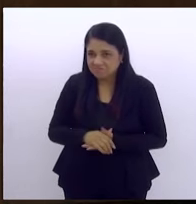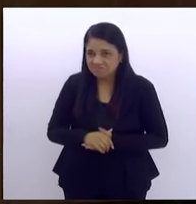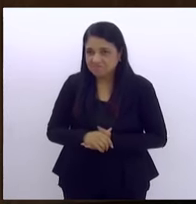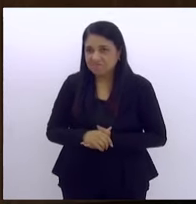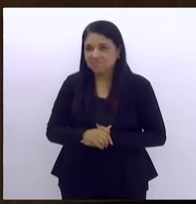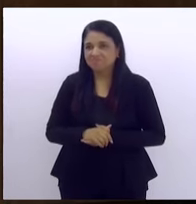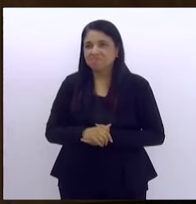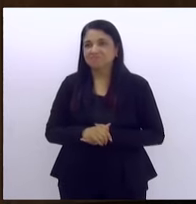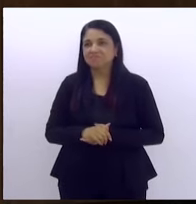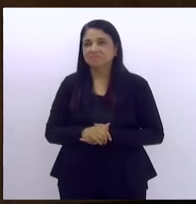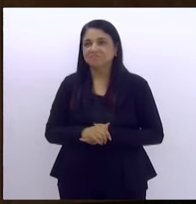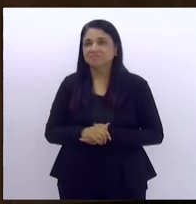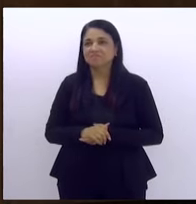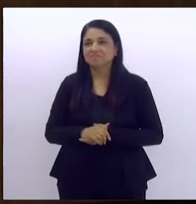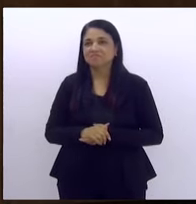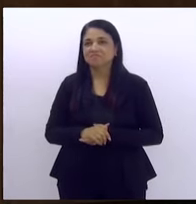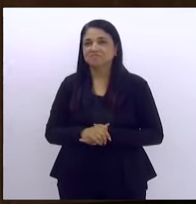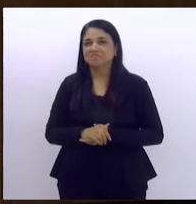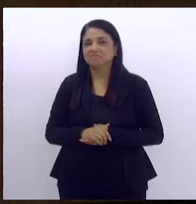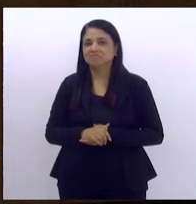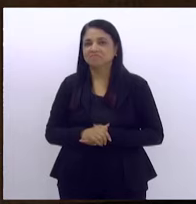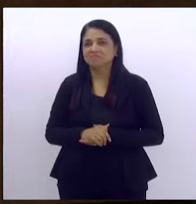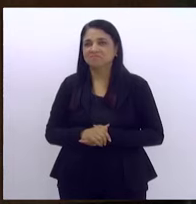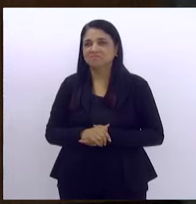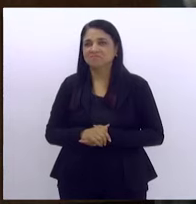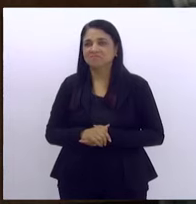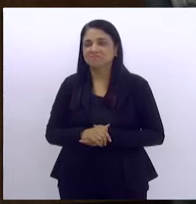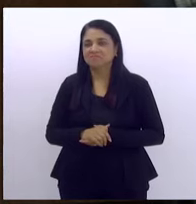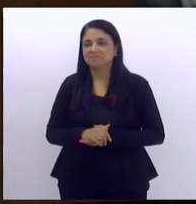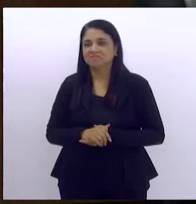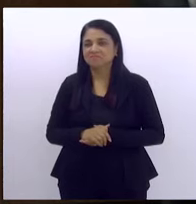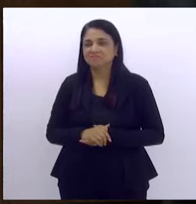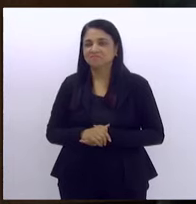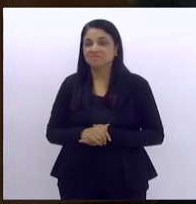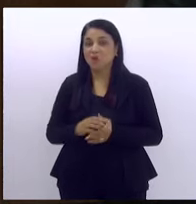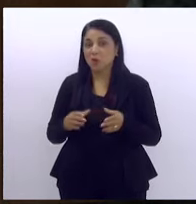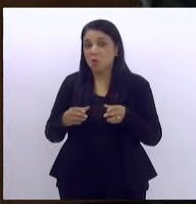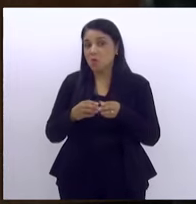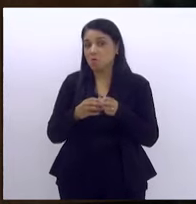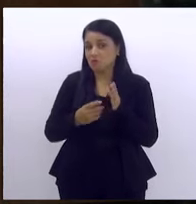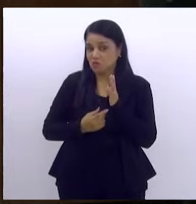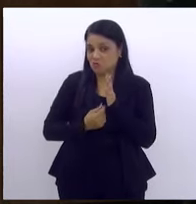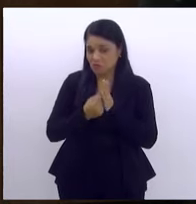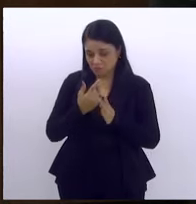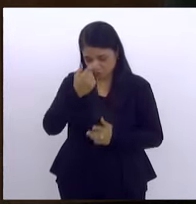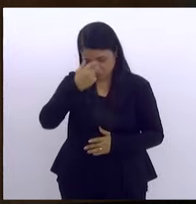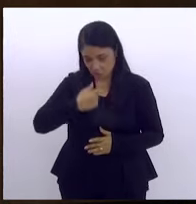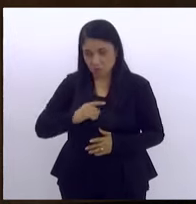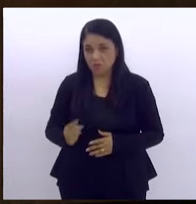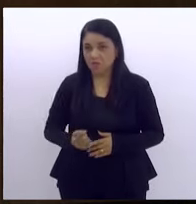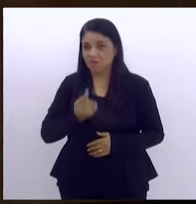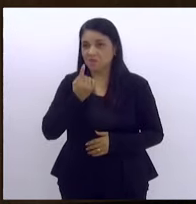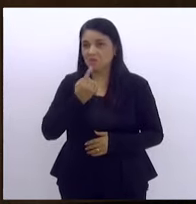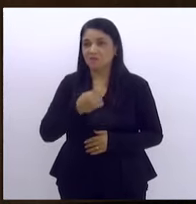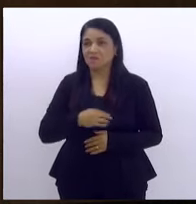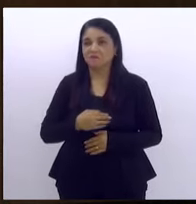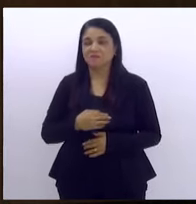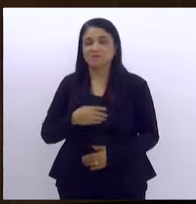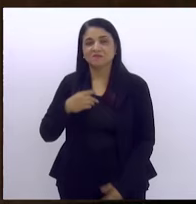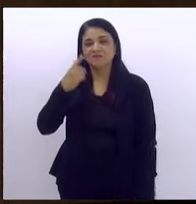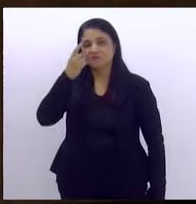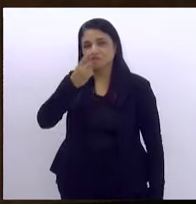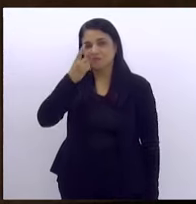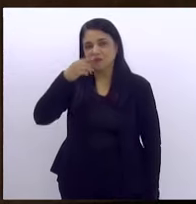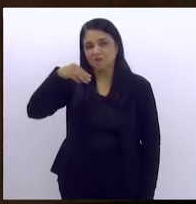Dá uma felicidade aparecer na Comissão de Orçamento. Ainda mais no deputado Carlos